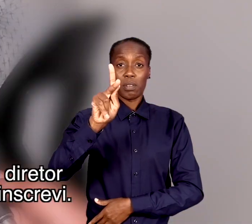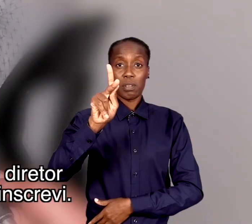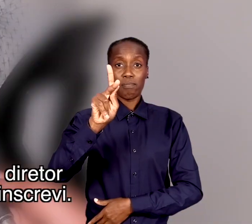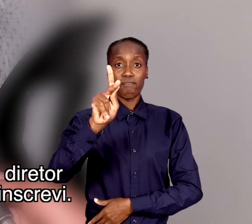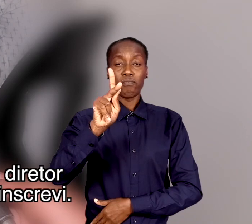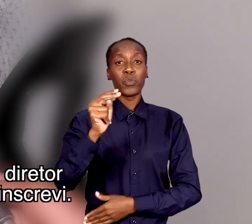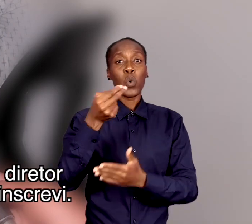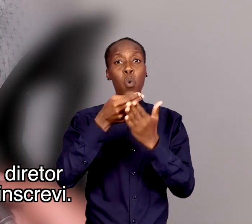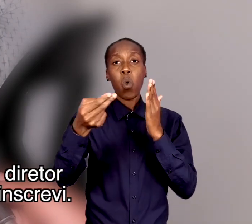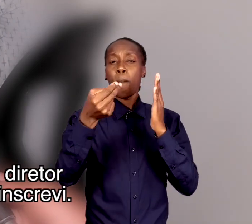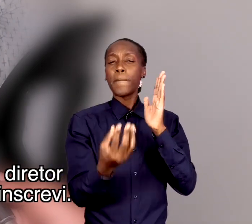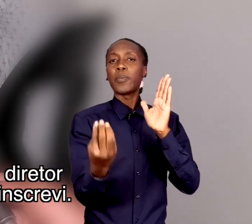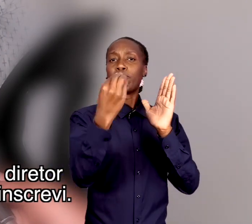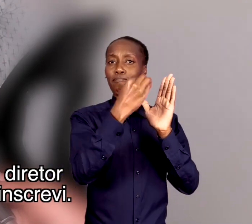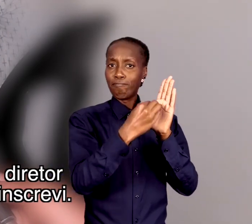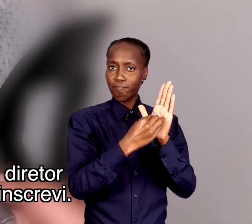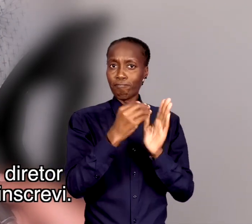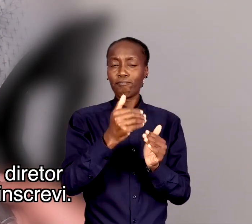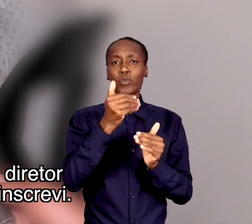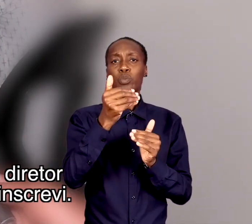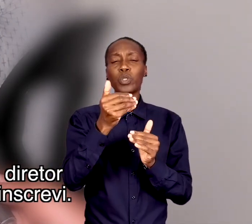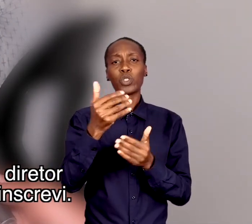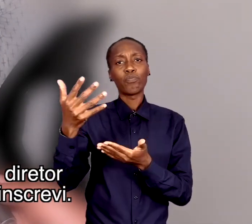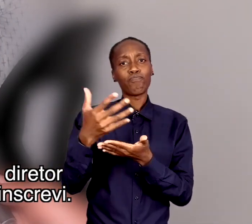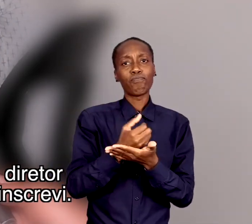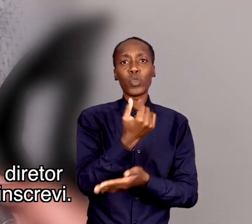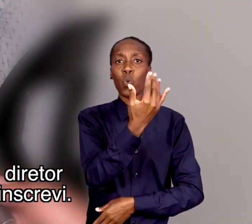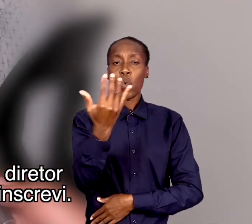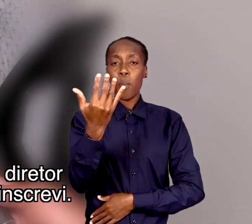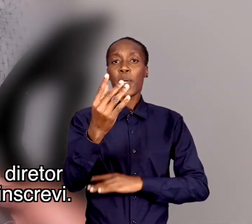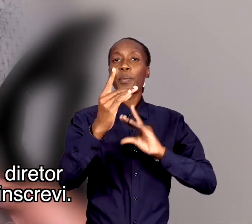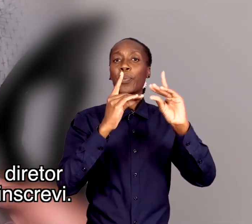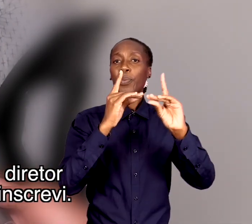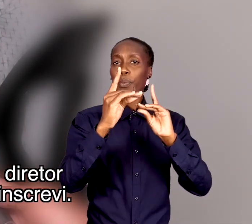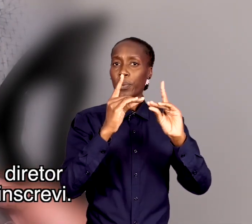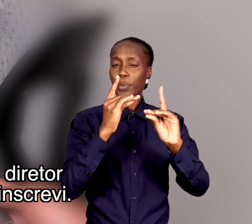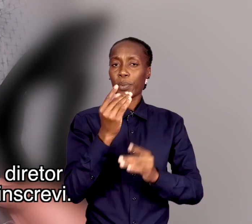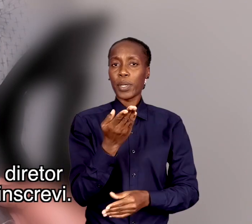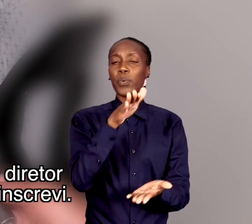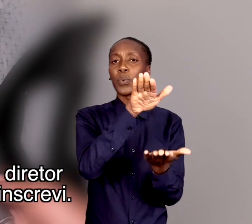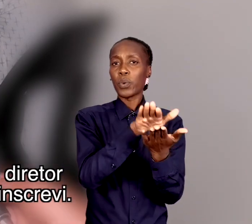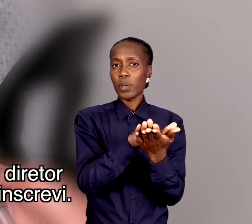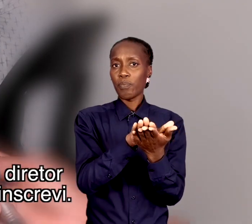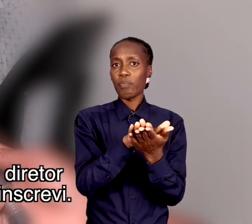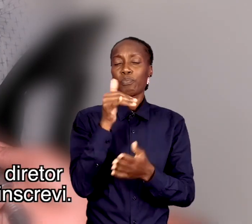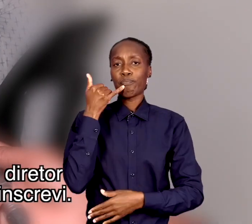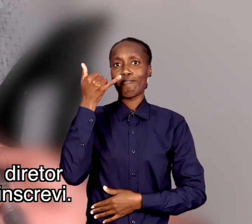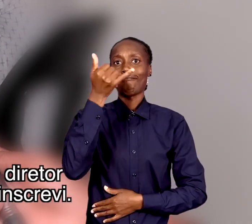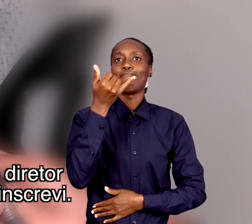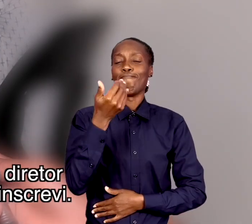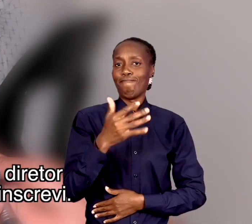me inscrever. Depois adquiri o número do diretor daqui, depois liguei e